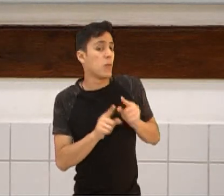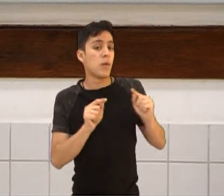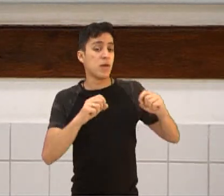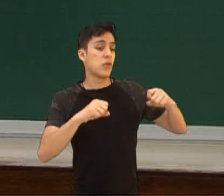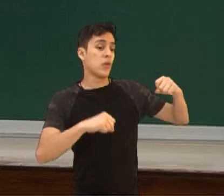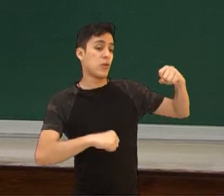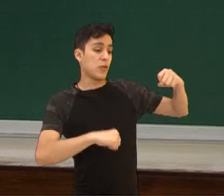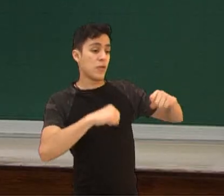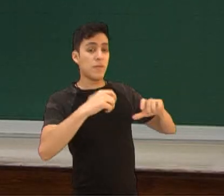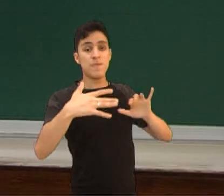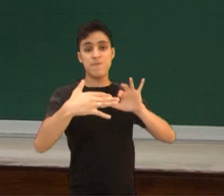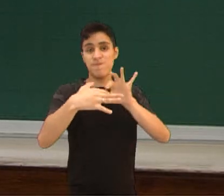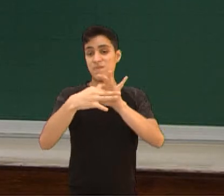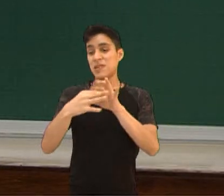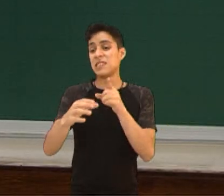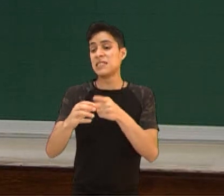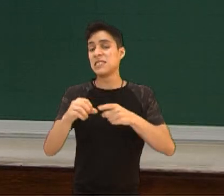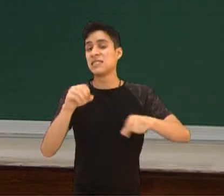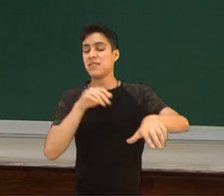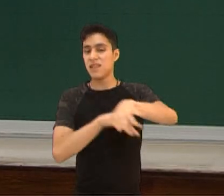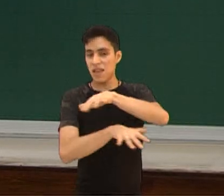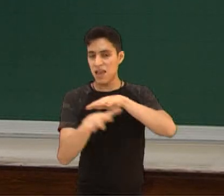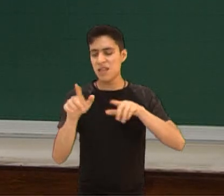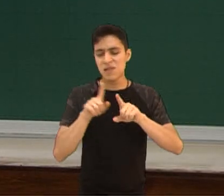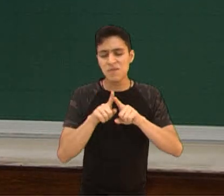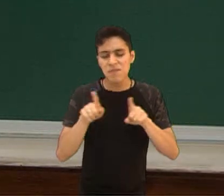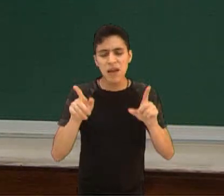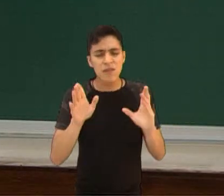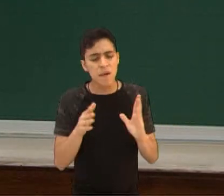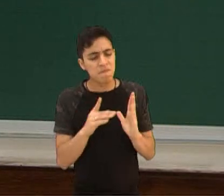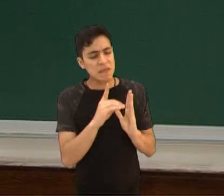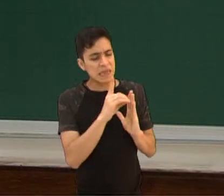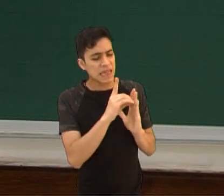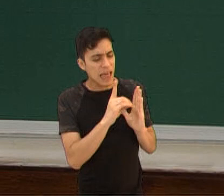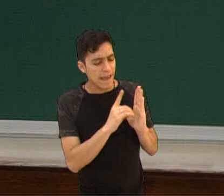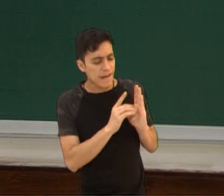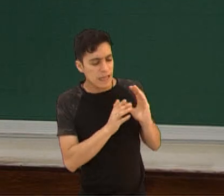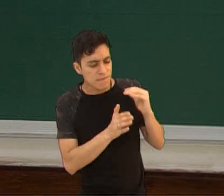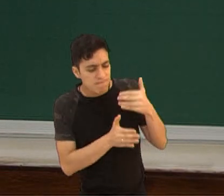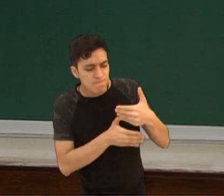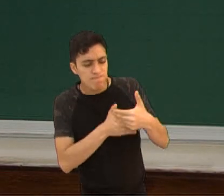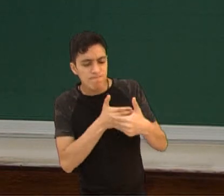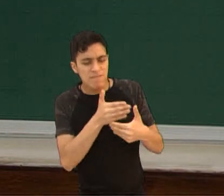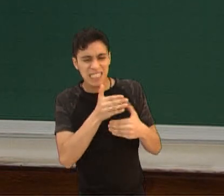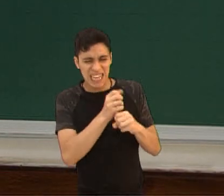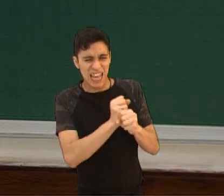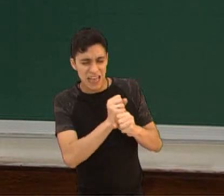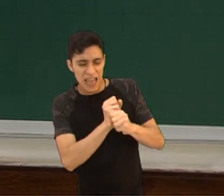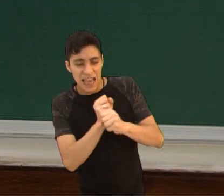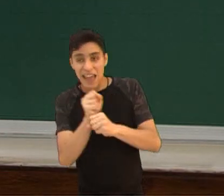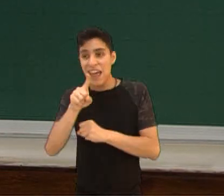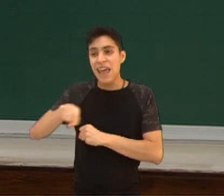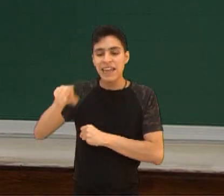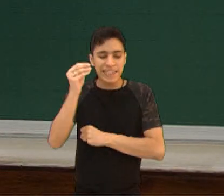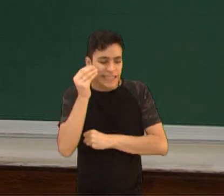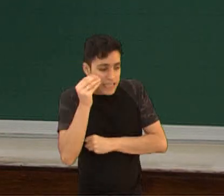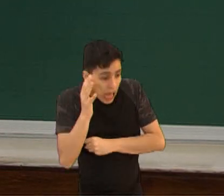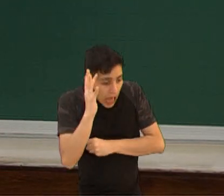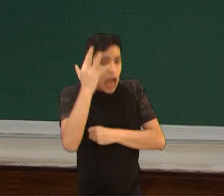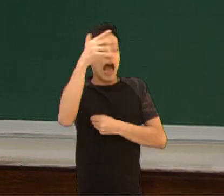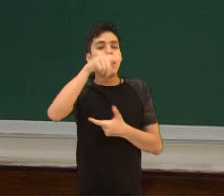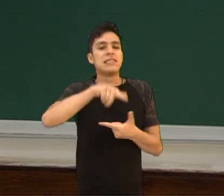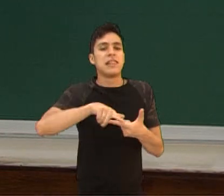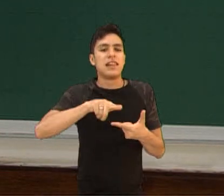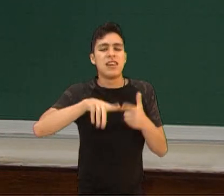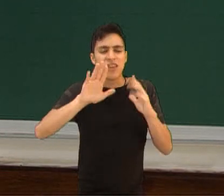urbanas, porém, em algumas décadas aí, eles vêm buscando essa solução, né? Tiveram essa experiência já